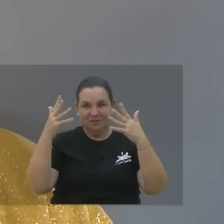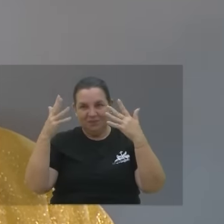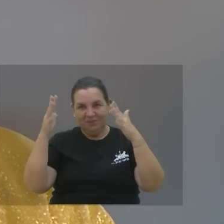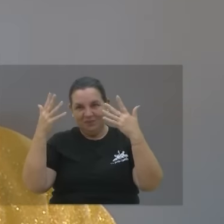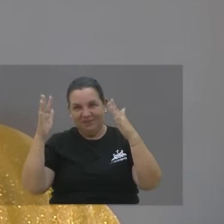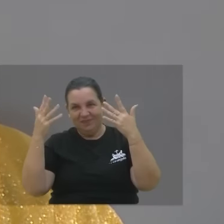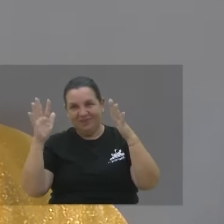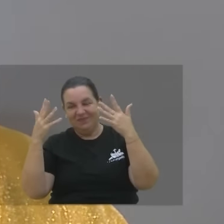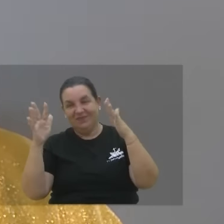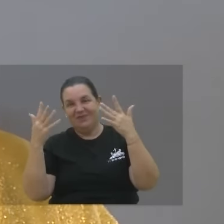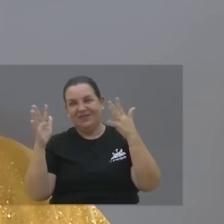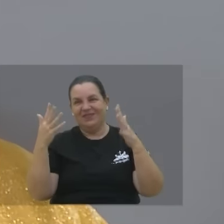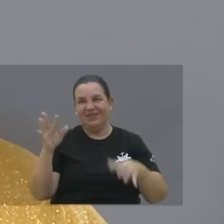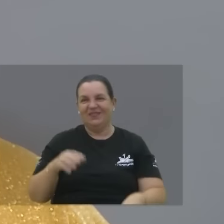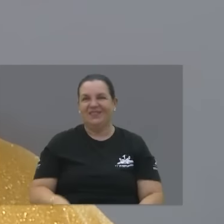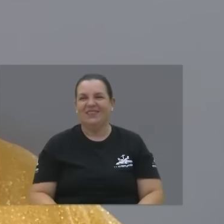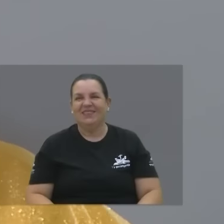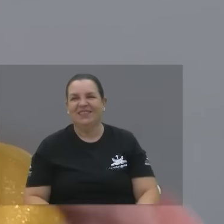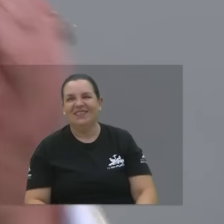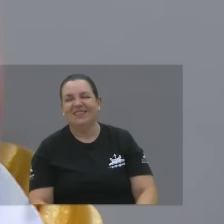de